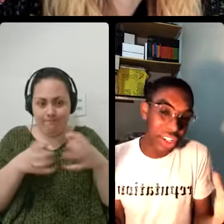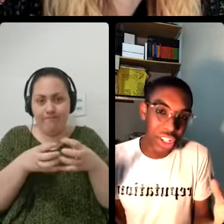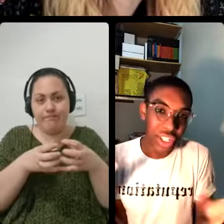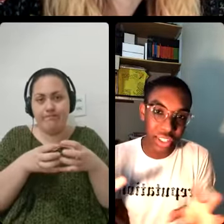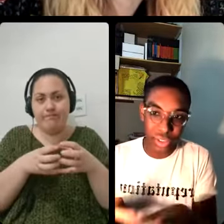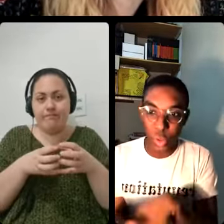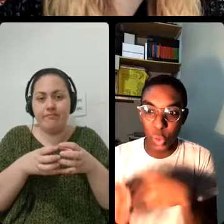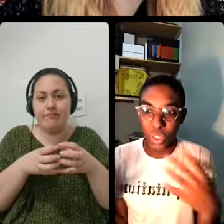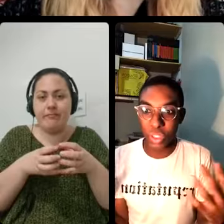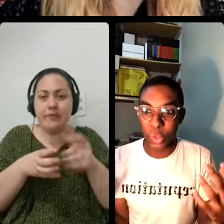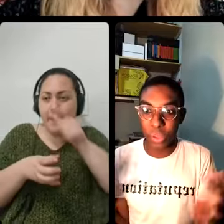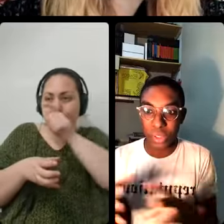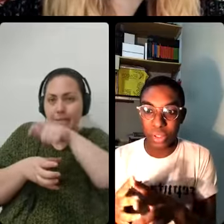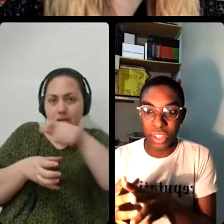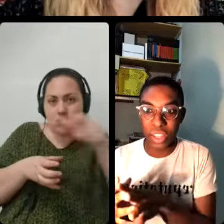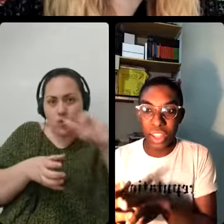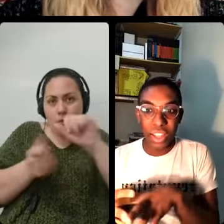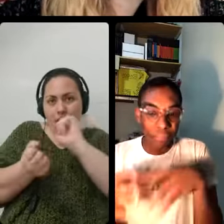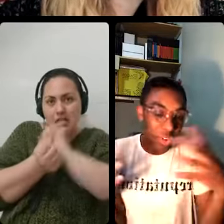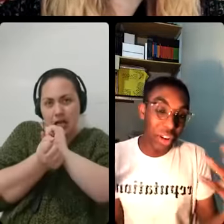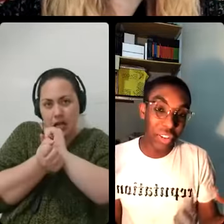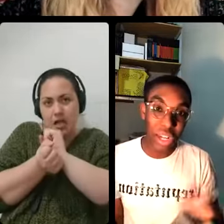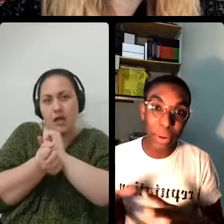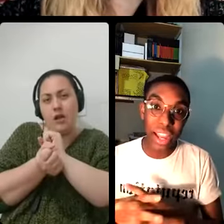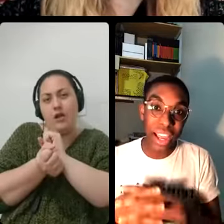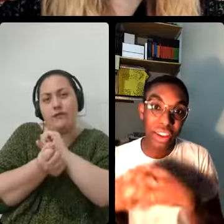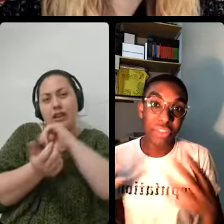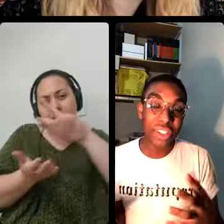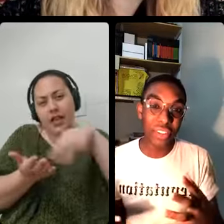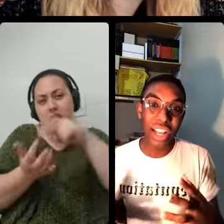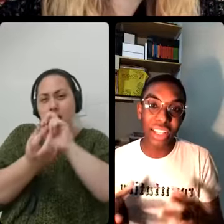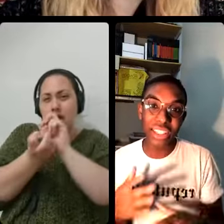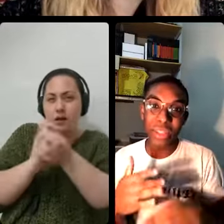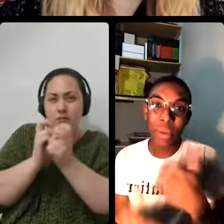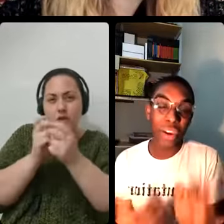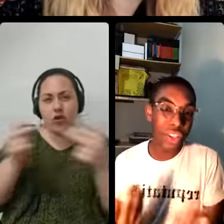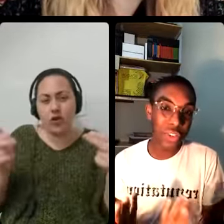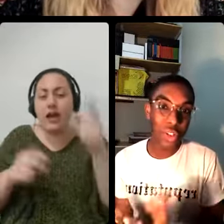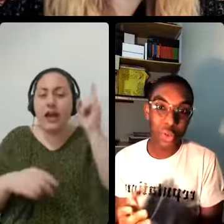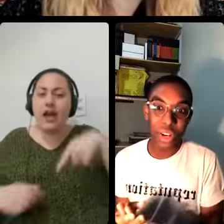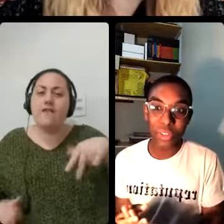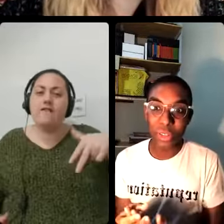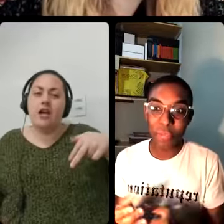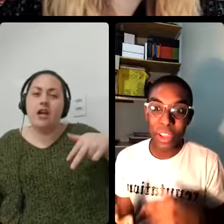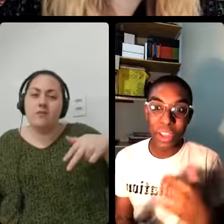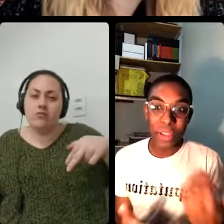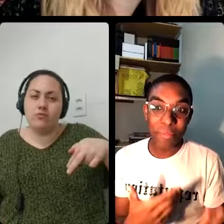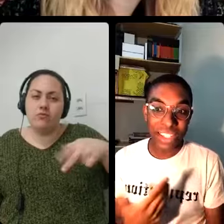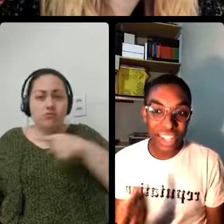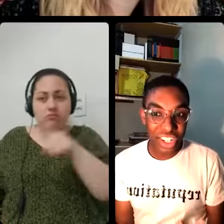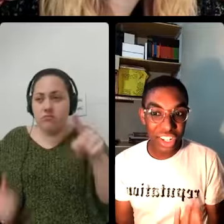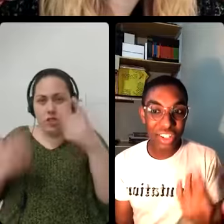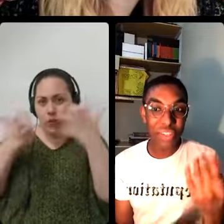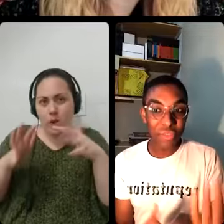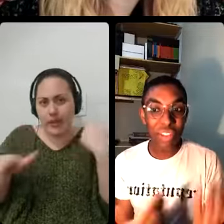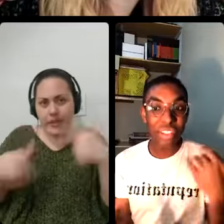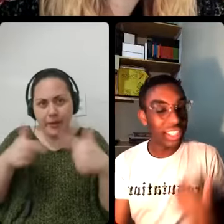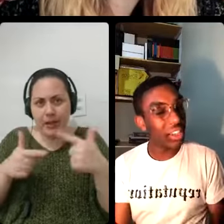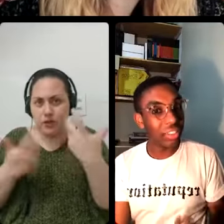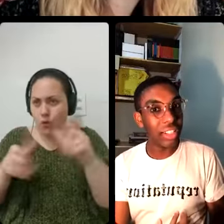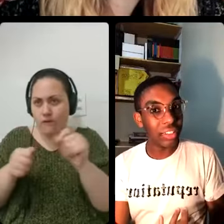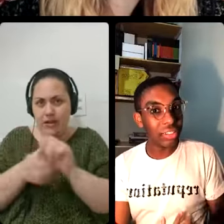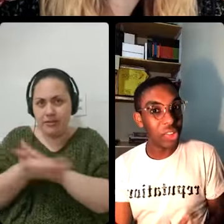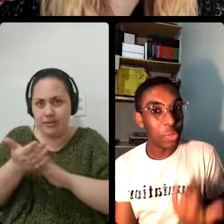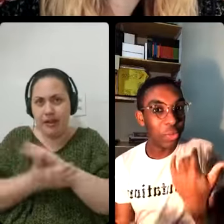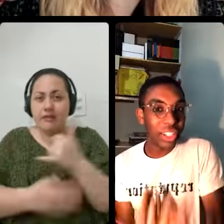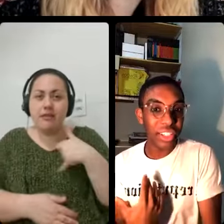de vadias ou então pessoas que não queriam trabalhar, que não faziam nada, em maiores de 21 anos. Mas aí a gente volta